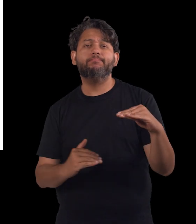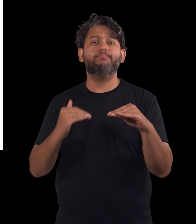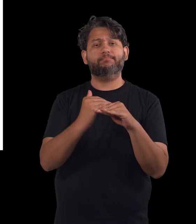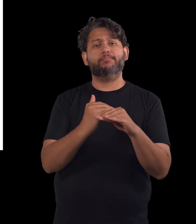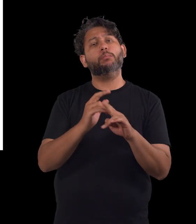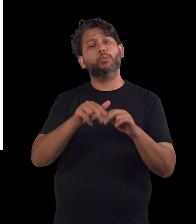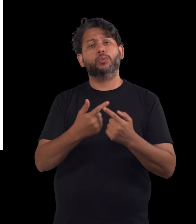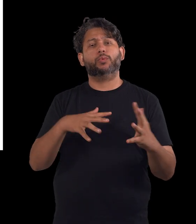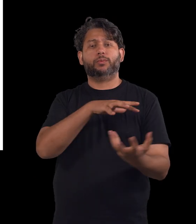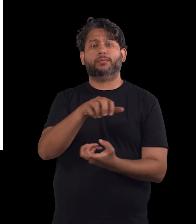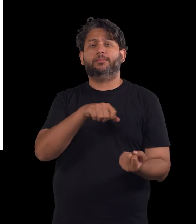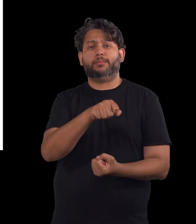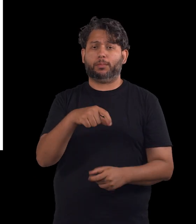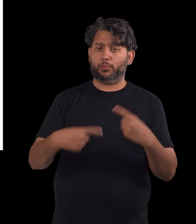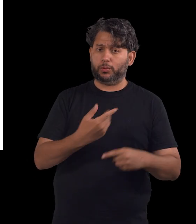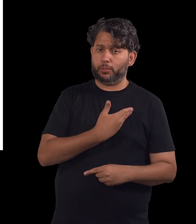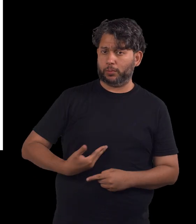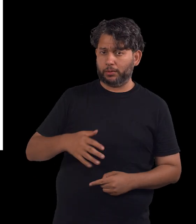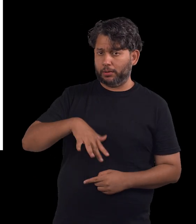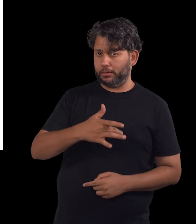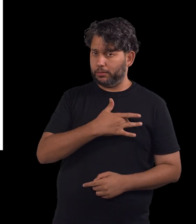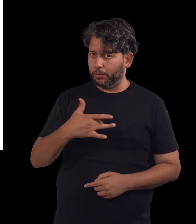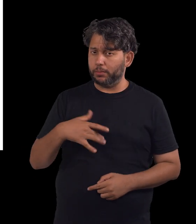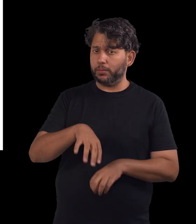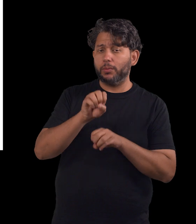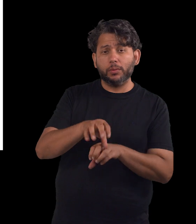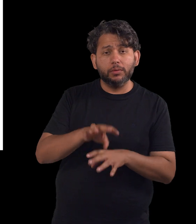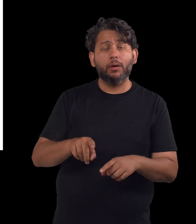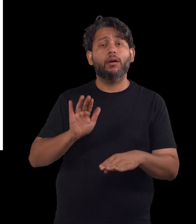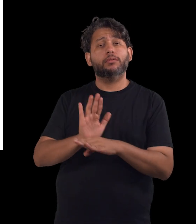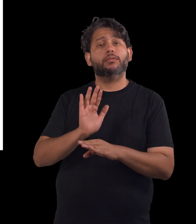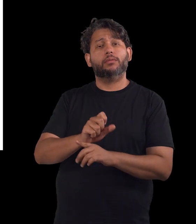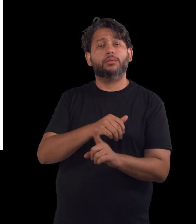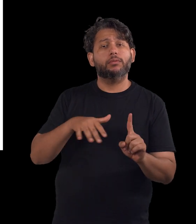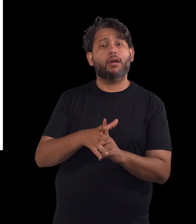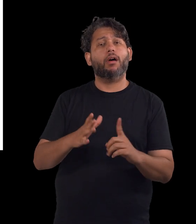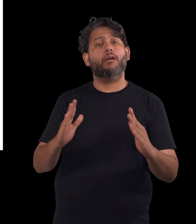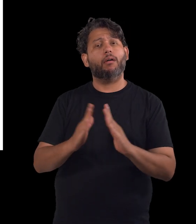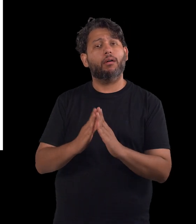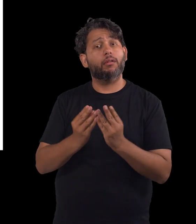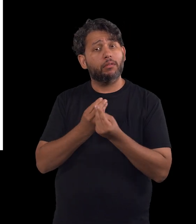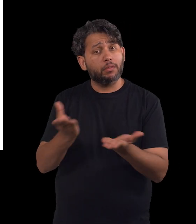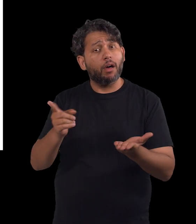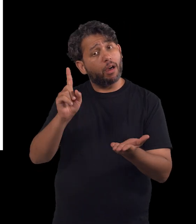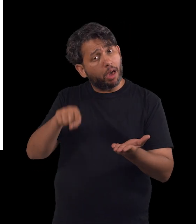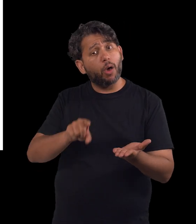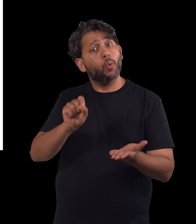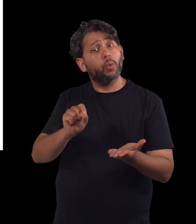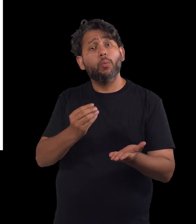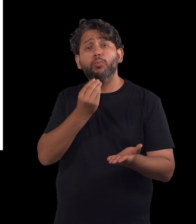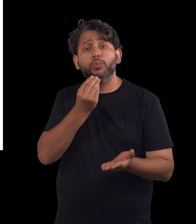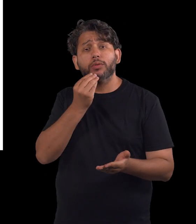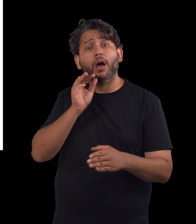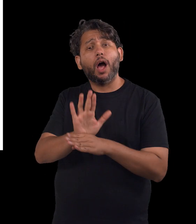sociedade sustentável. As políticas públicas de saúde, educação, assistência e habitação são